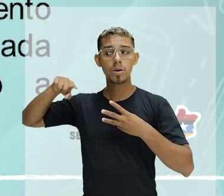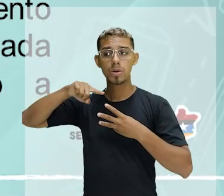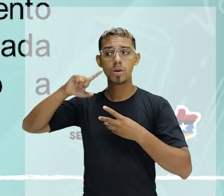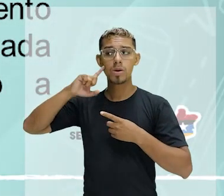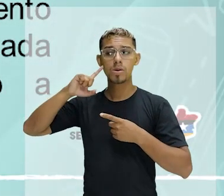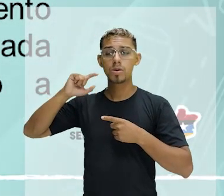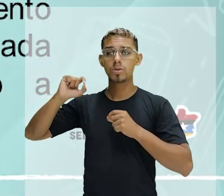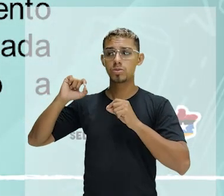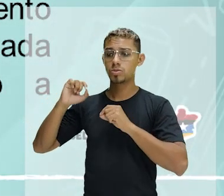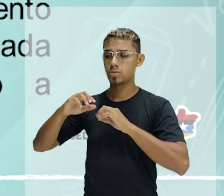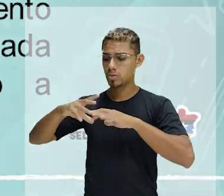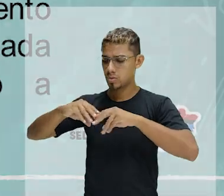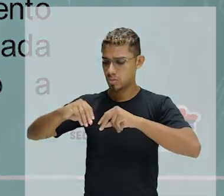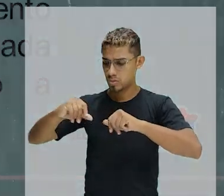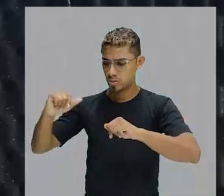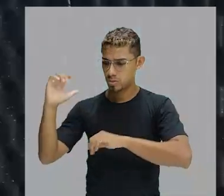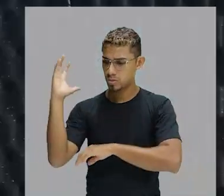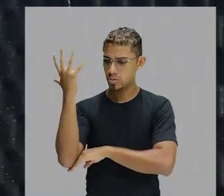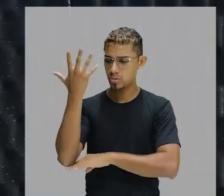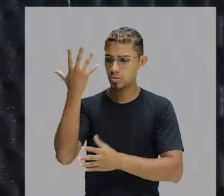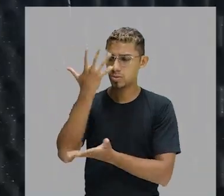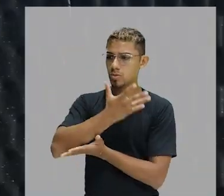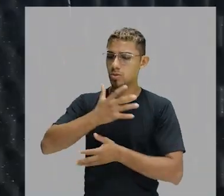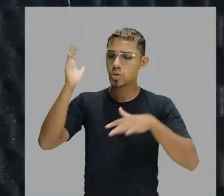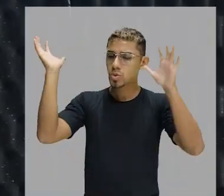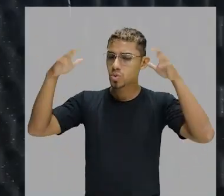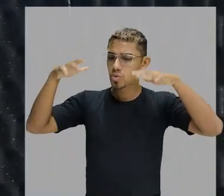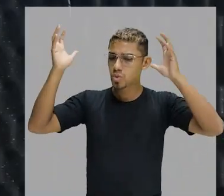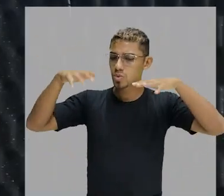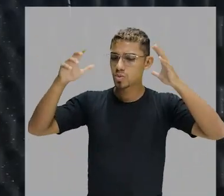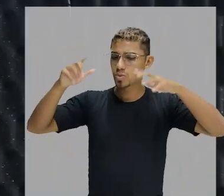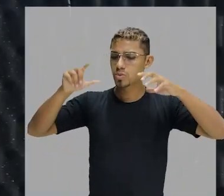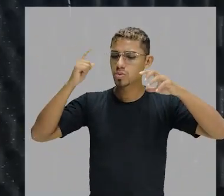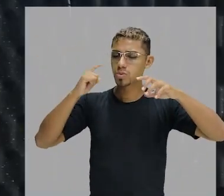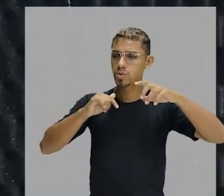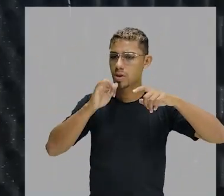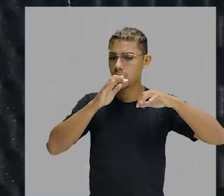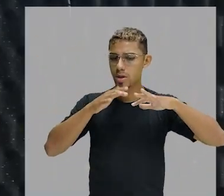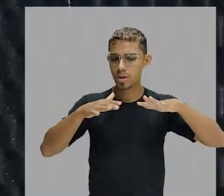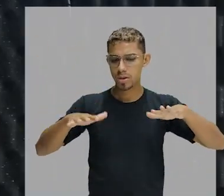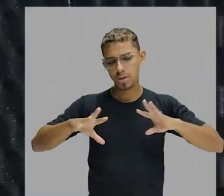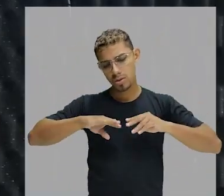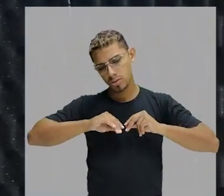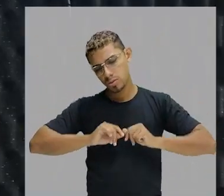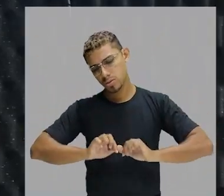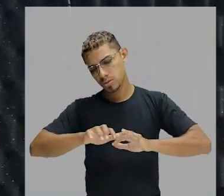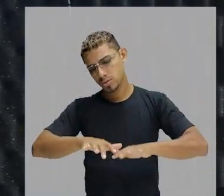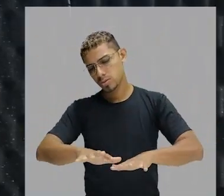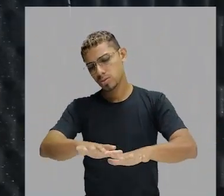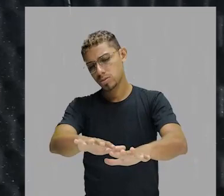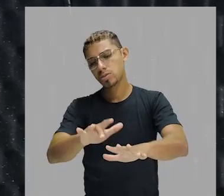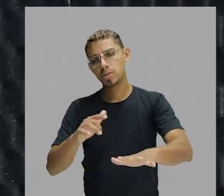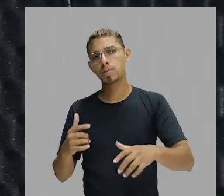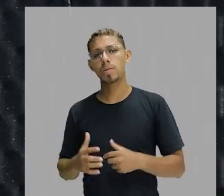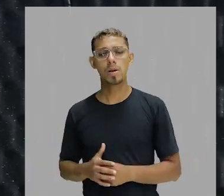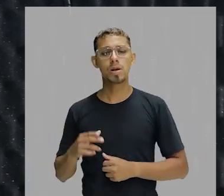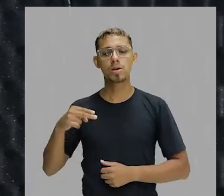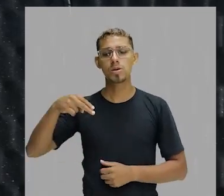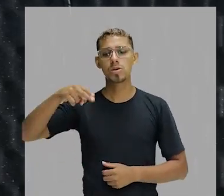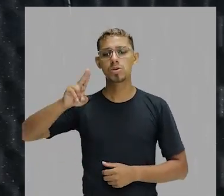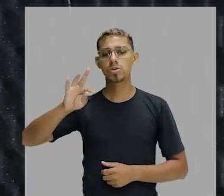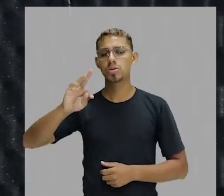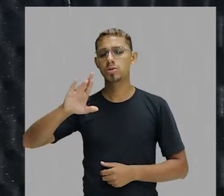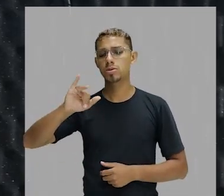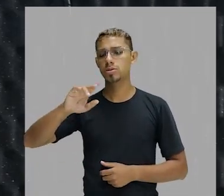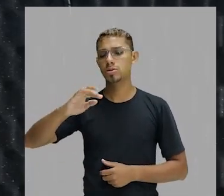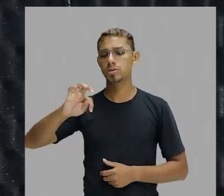solo desmata, ele fica desprotegido, chove, né? Então a água vai levar, consequentemente, nutrientes, e esse solo ele fica